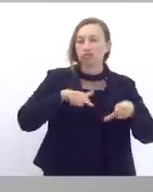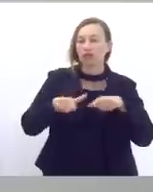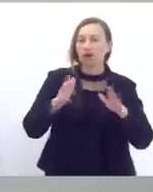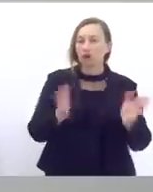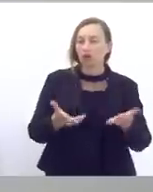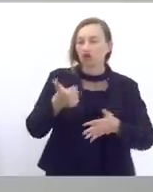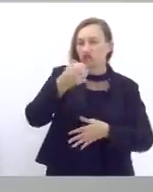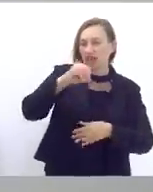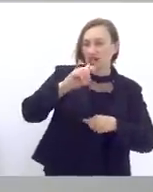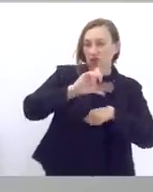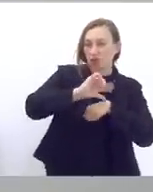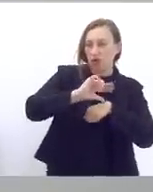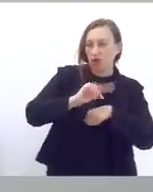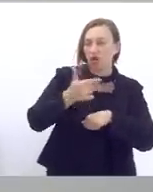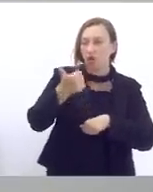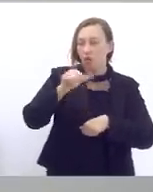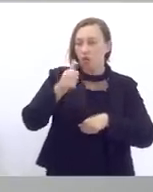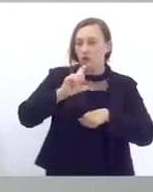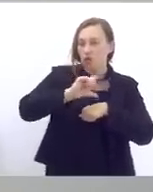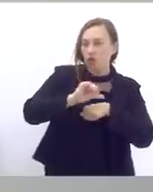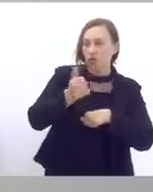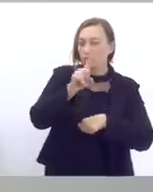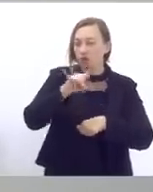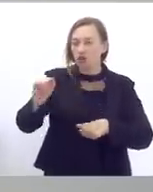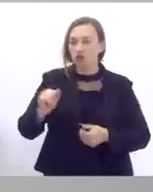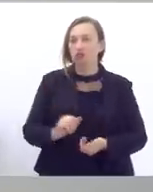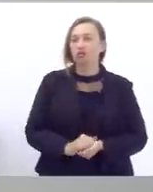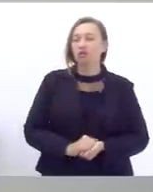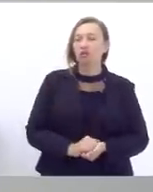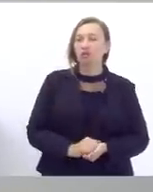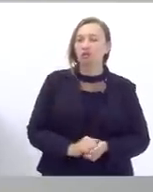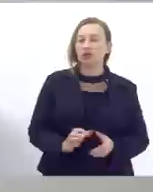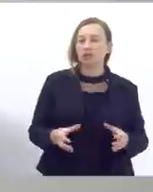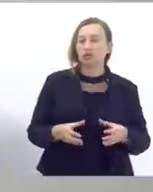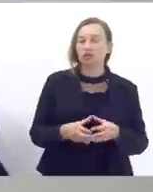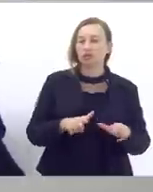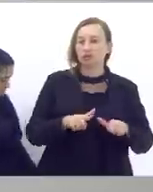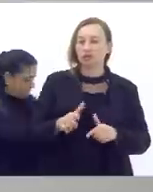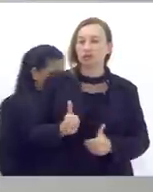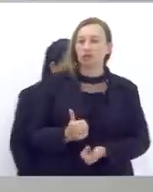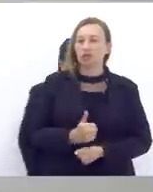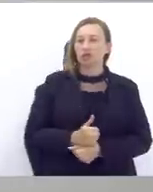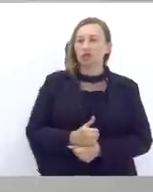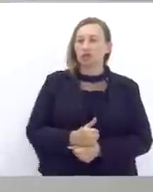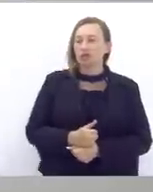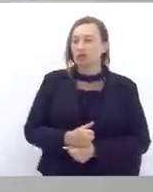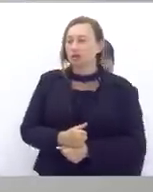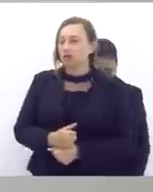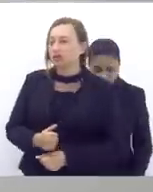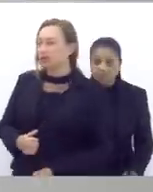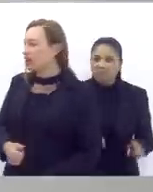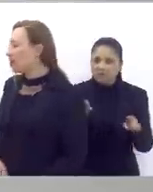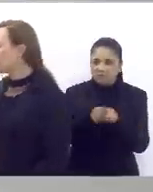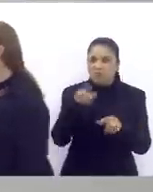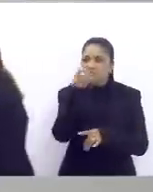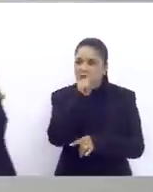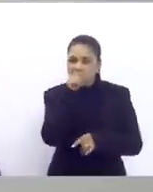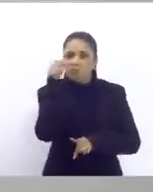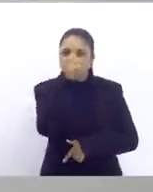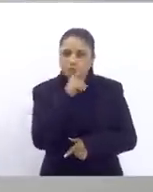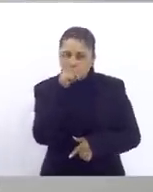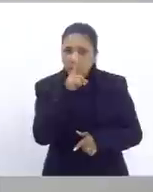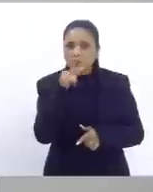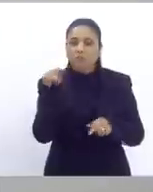10 horas 11 horas por dia a minha equipe trabalha assim mesmo tempo trabalho Sábado e Domingo Acredito que vocês também